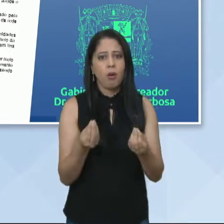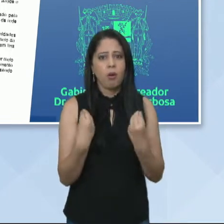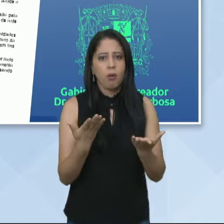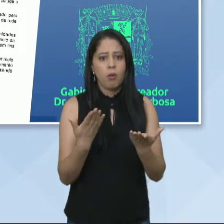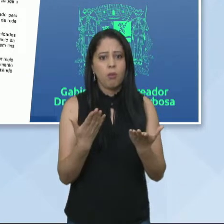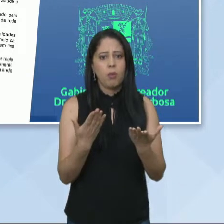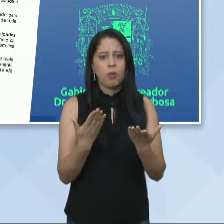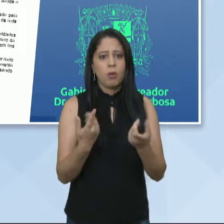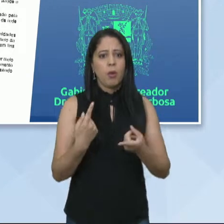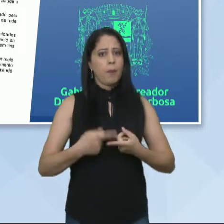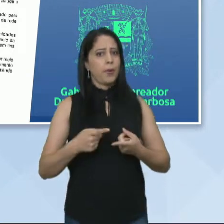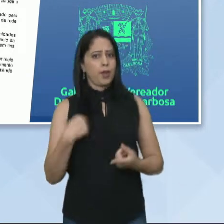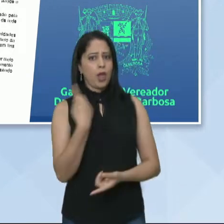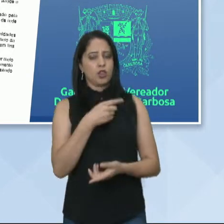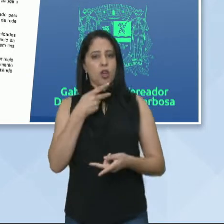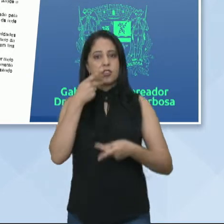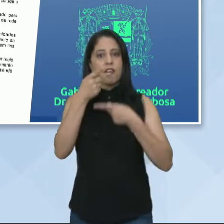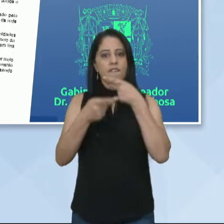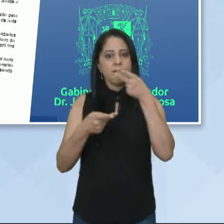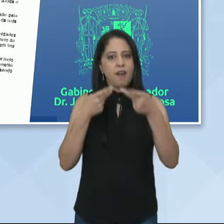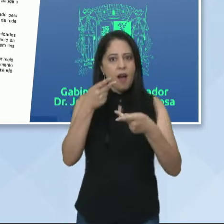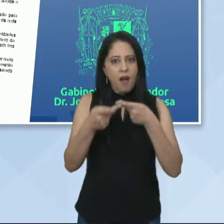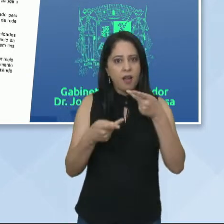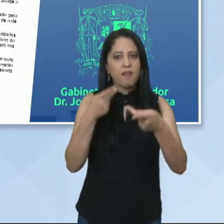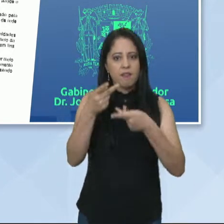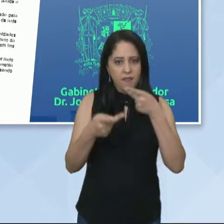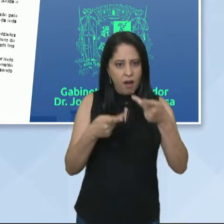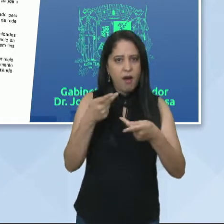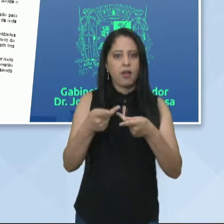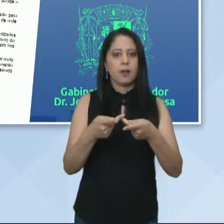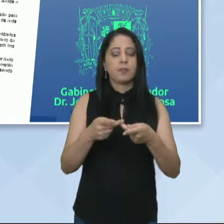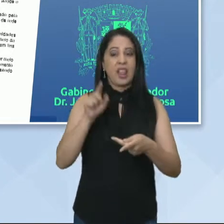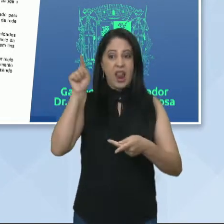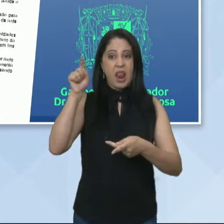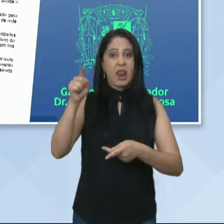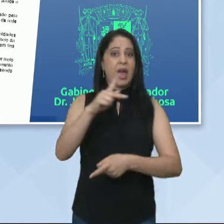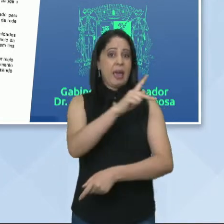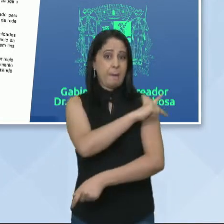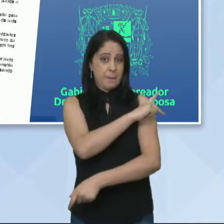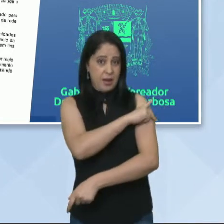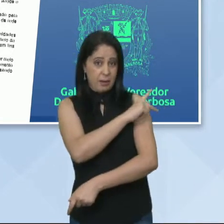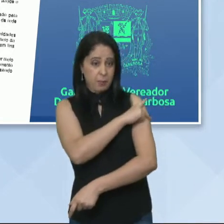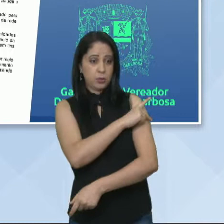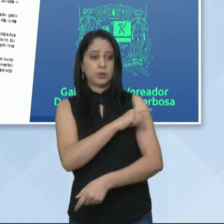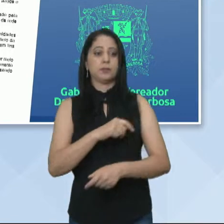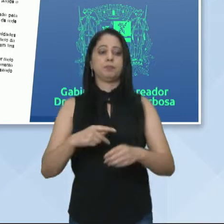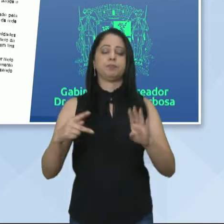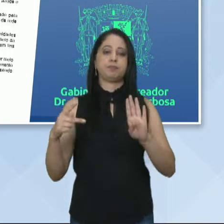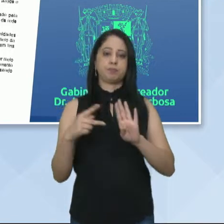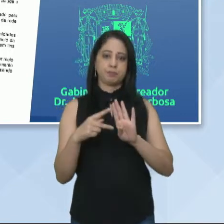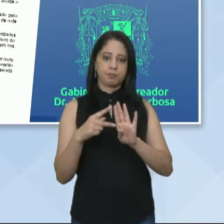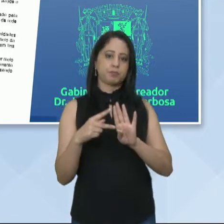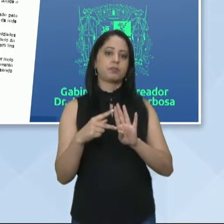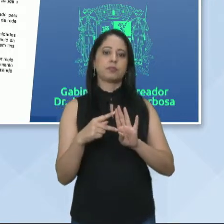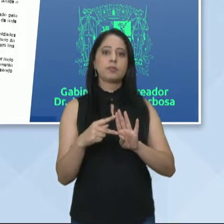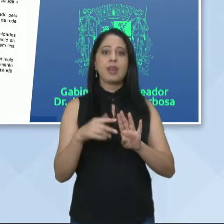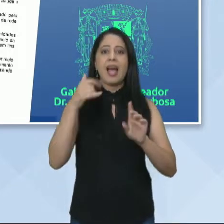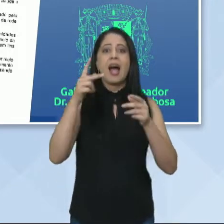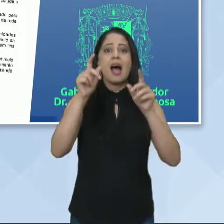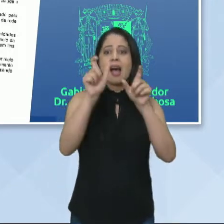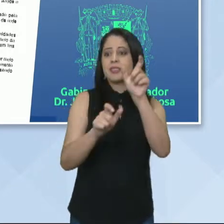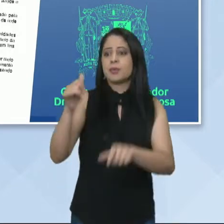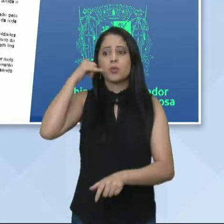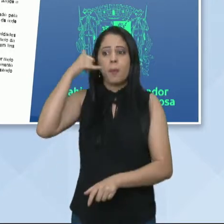fala acolhido por muitas pessoas em Paraibuna e São José, e algumas pessoas me ligam: doutor, mas